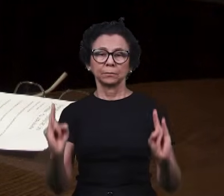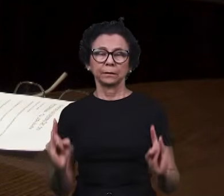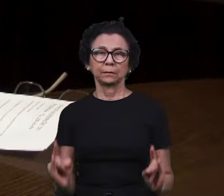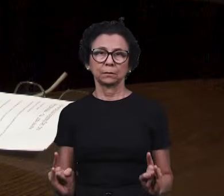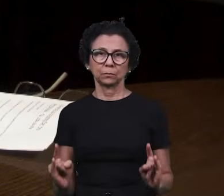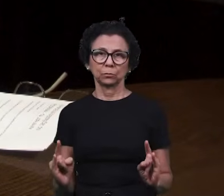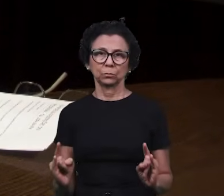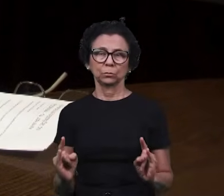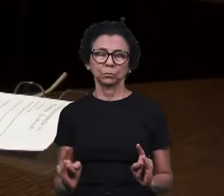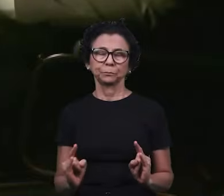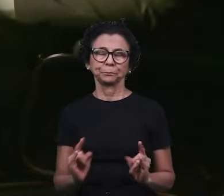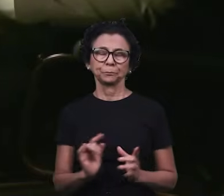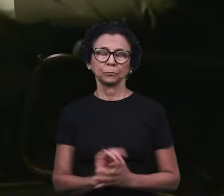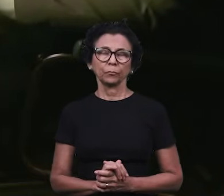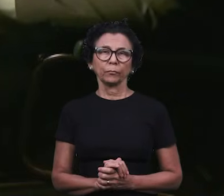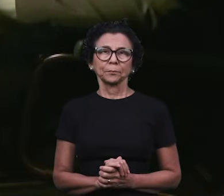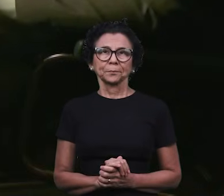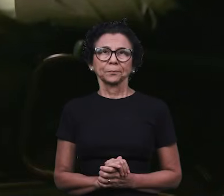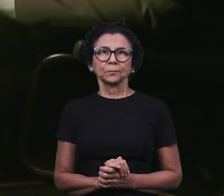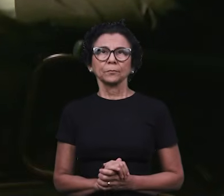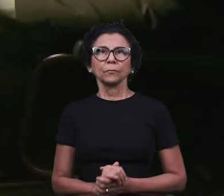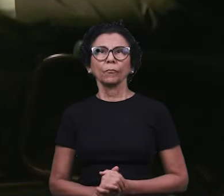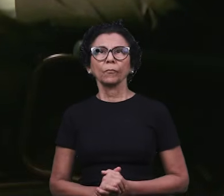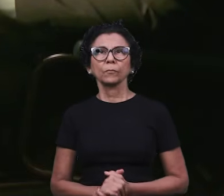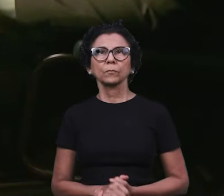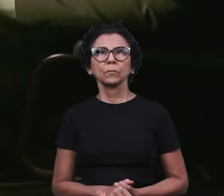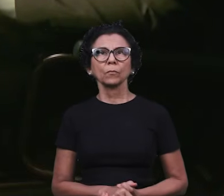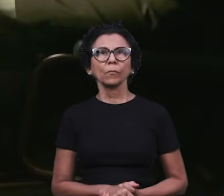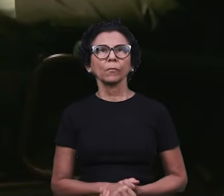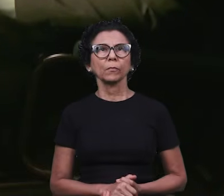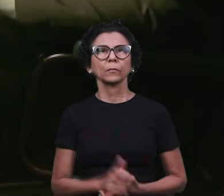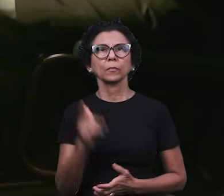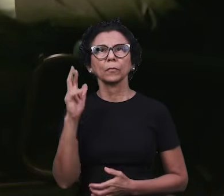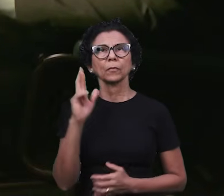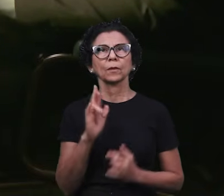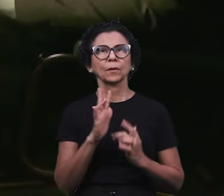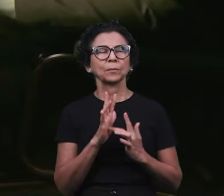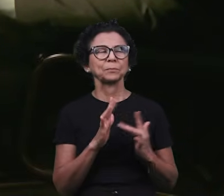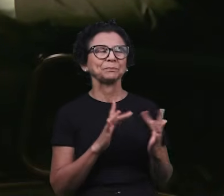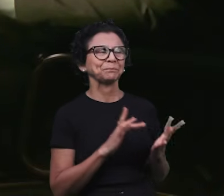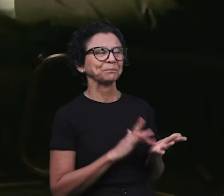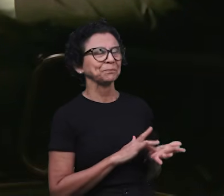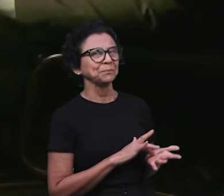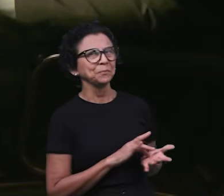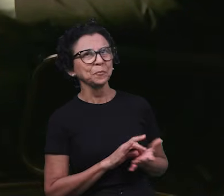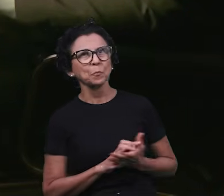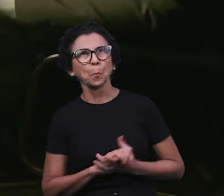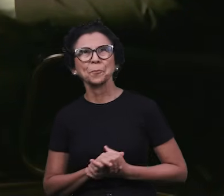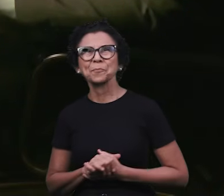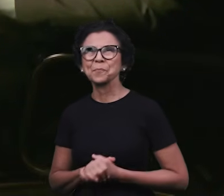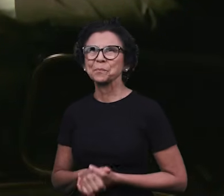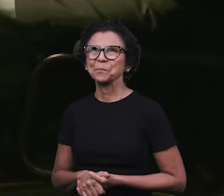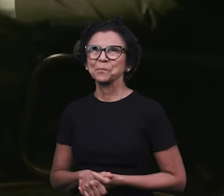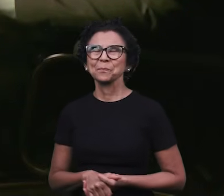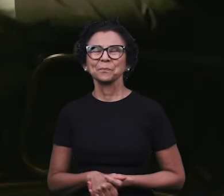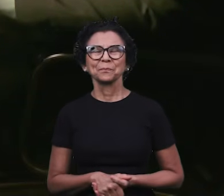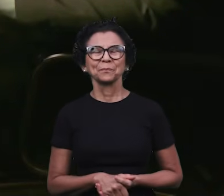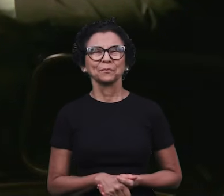pastor Diniz, para nós iniciarmos esse episódio, pastor Diniz. Paz do Senhor. Vamos lá.